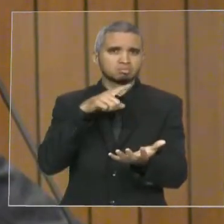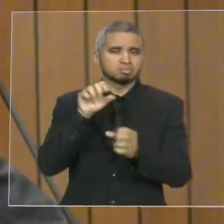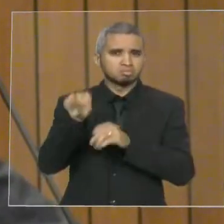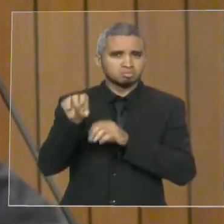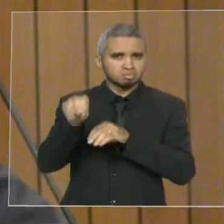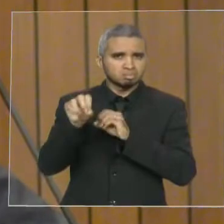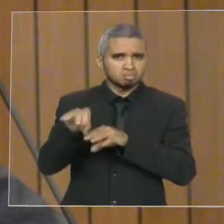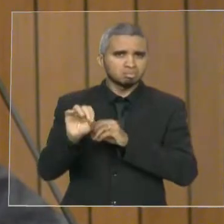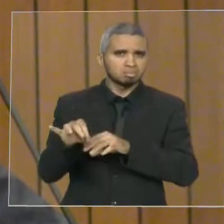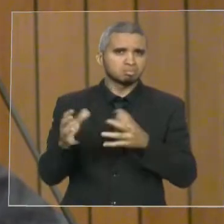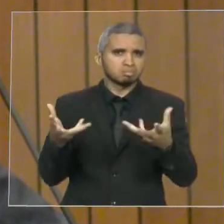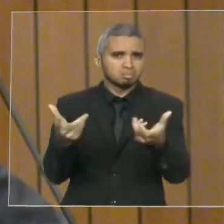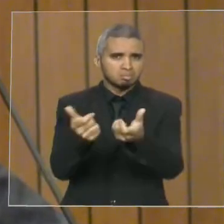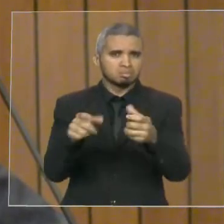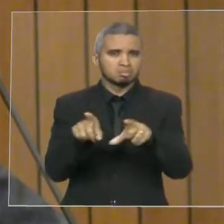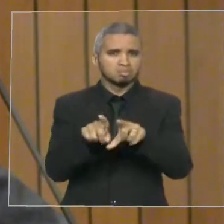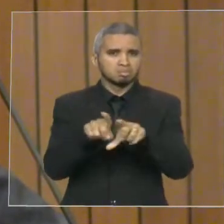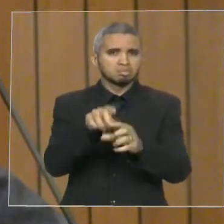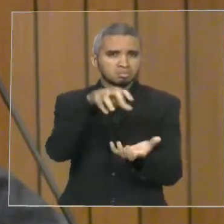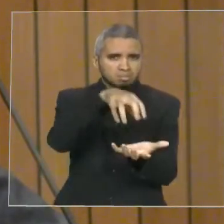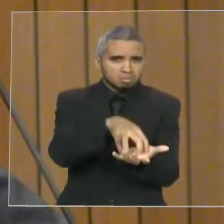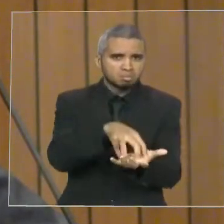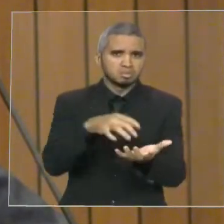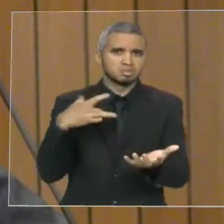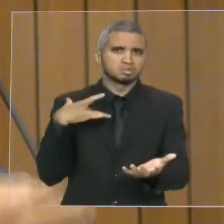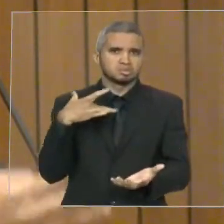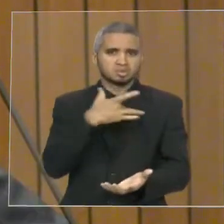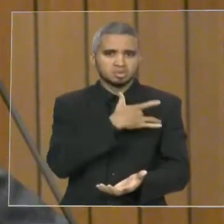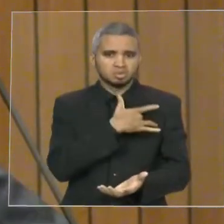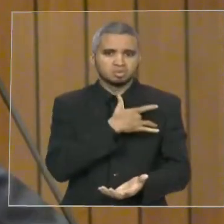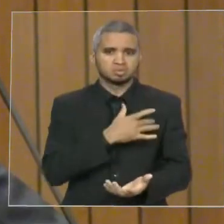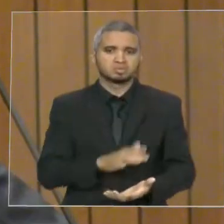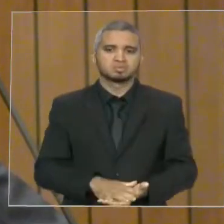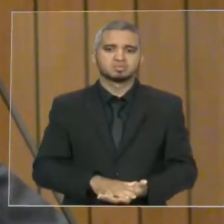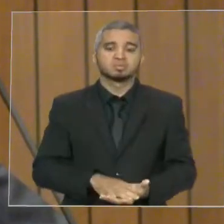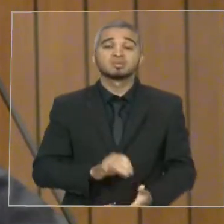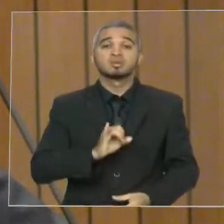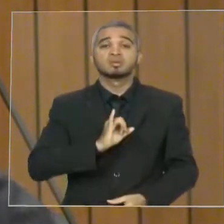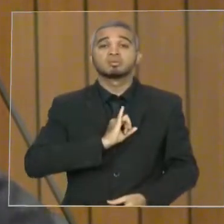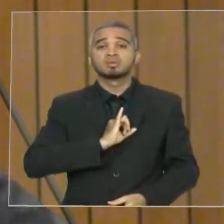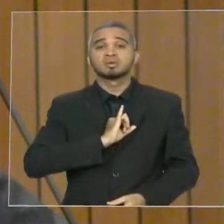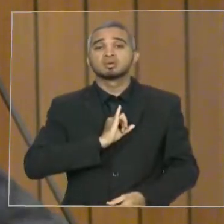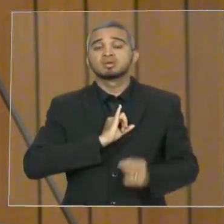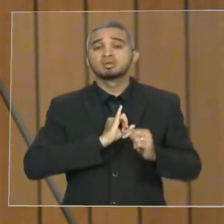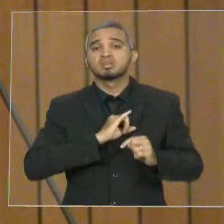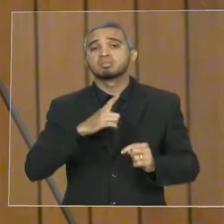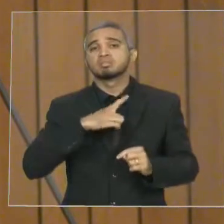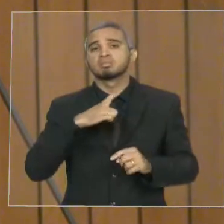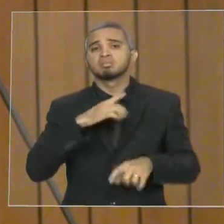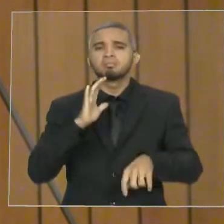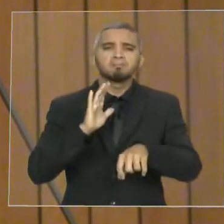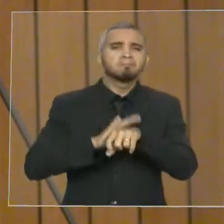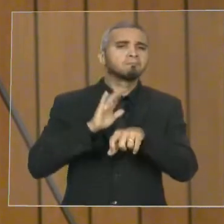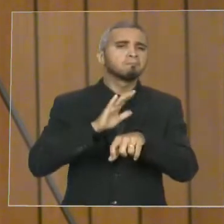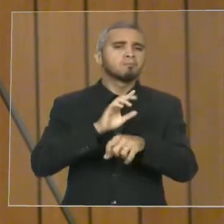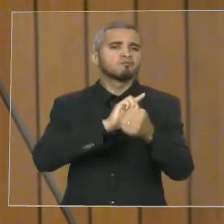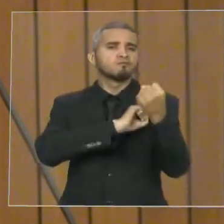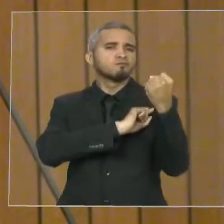isso, Imperatriz, o mais forte é o seu povo.